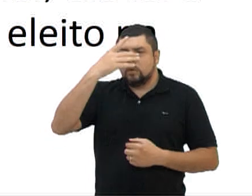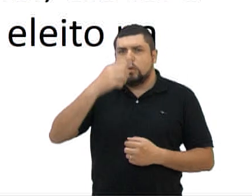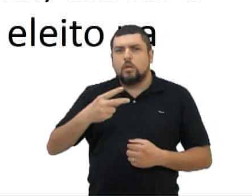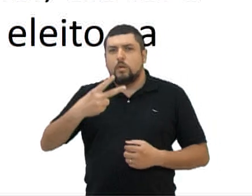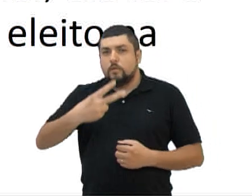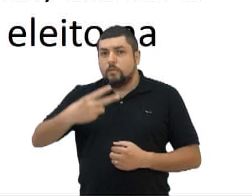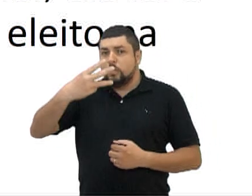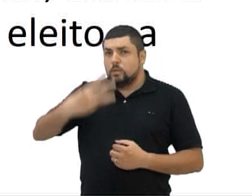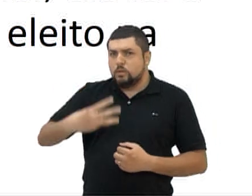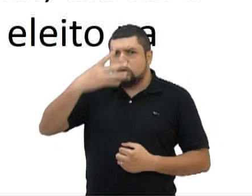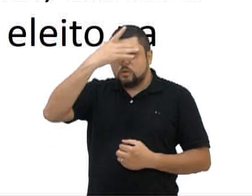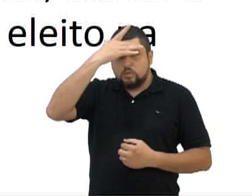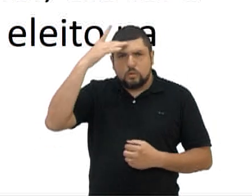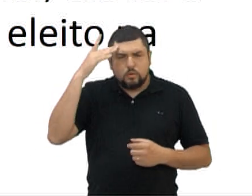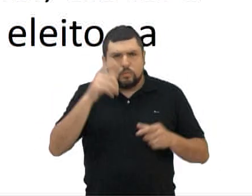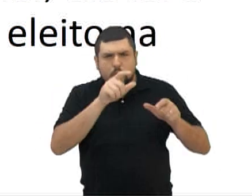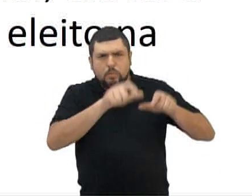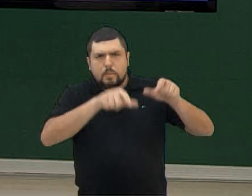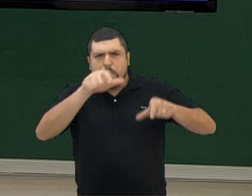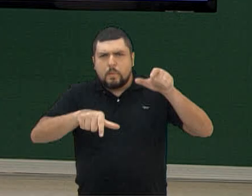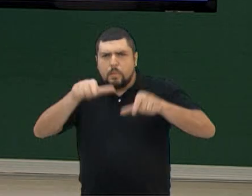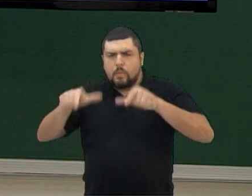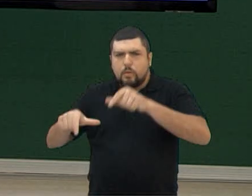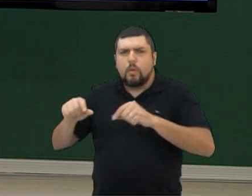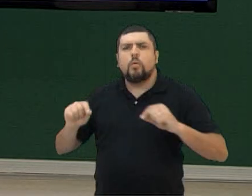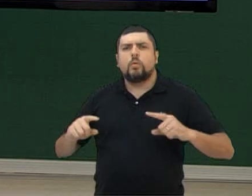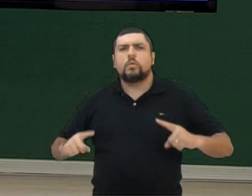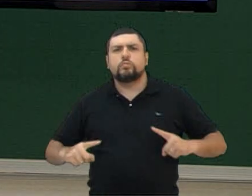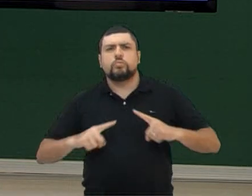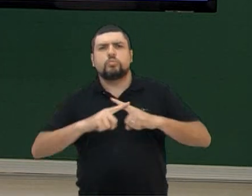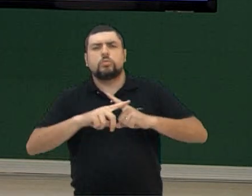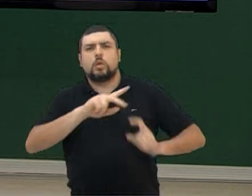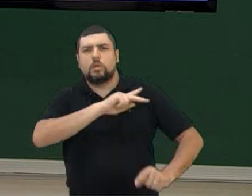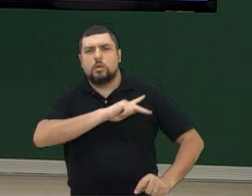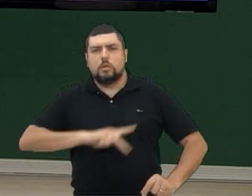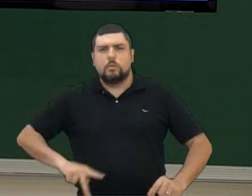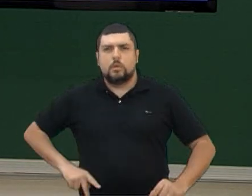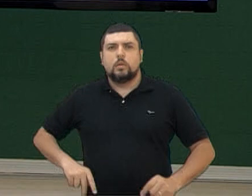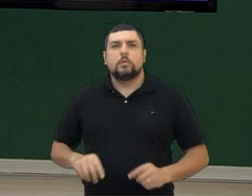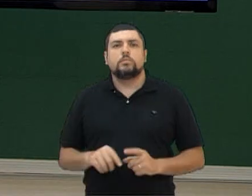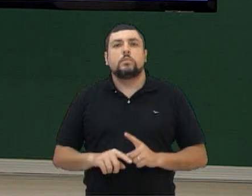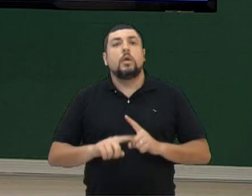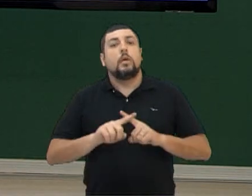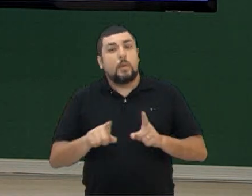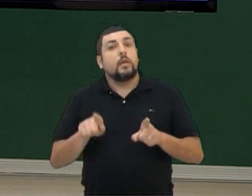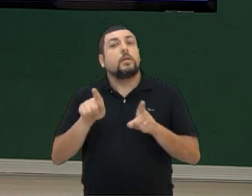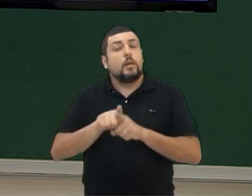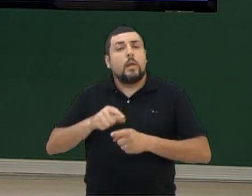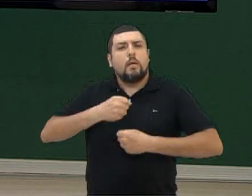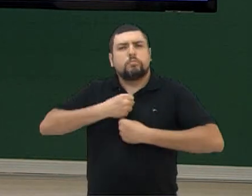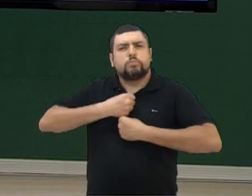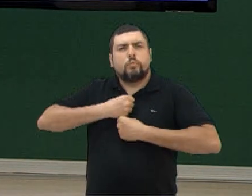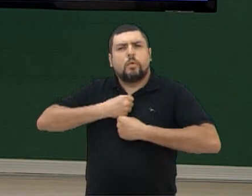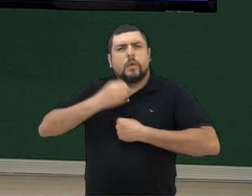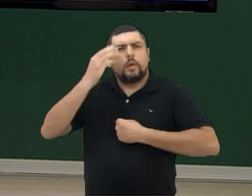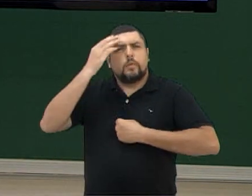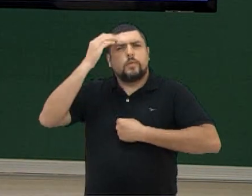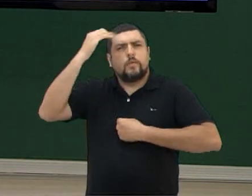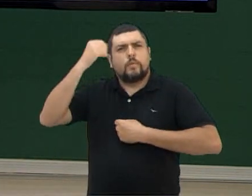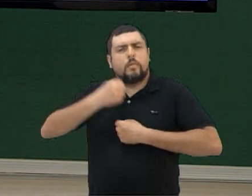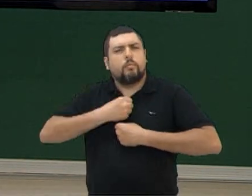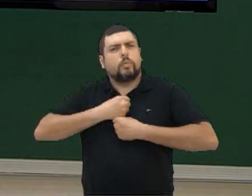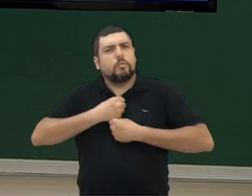grande, bastante significativo, né? E se vocês, não sei se vocês sabem, mas até o próprio Silvio Santos, o apresentador, foi candidato